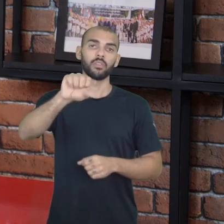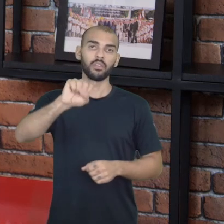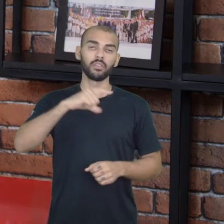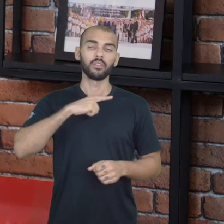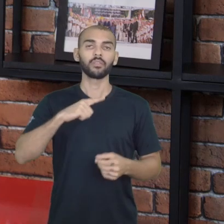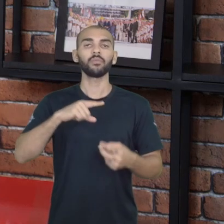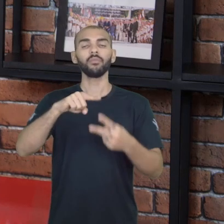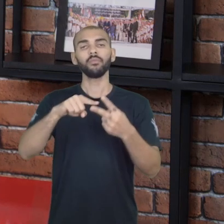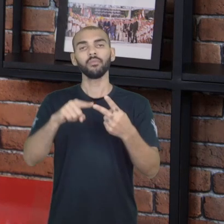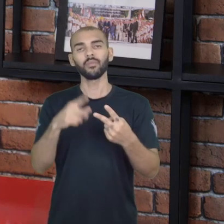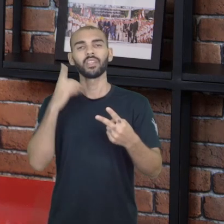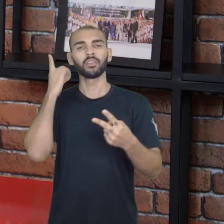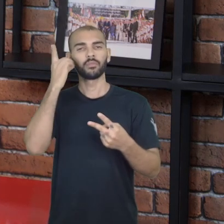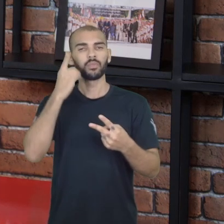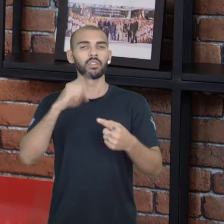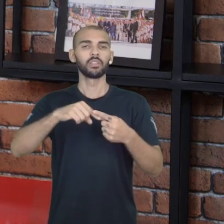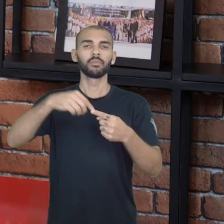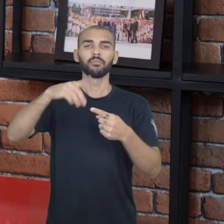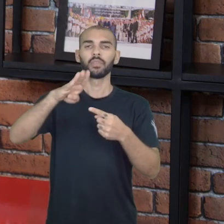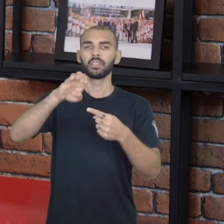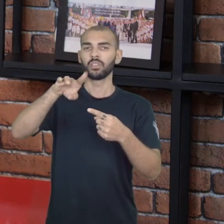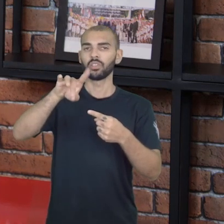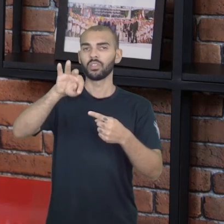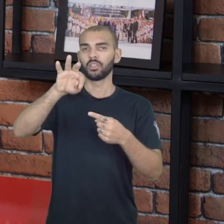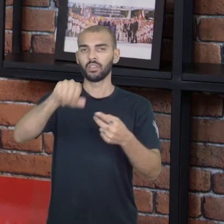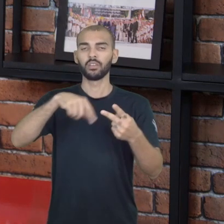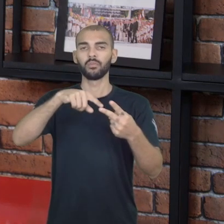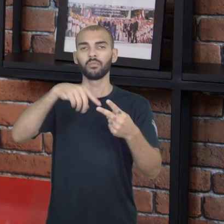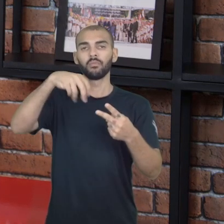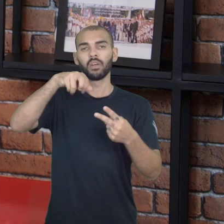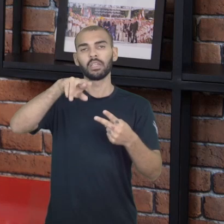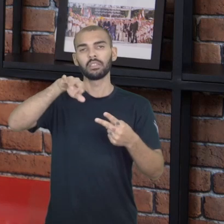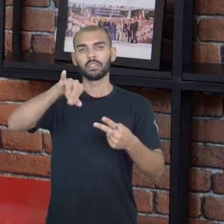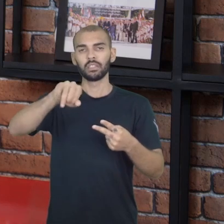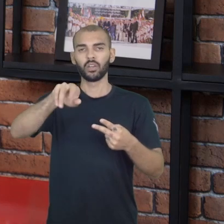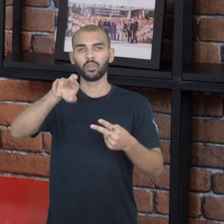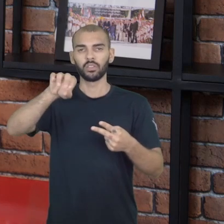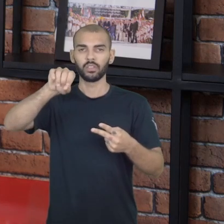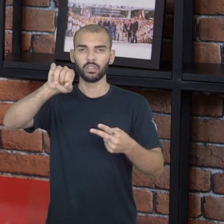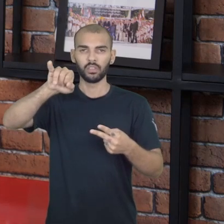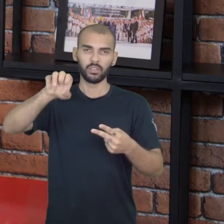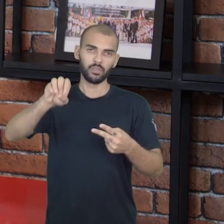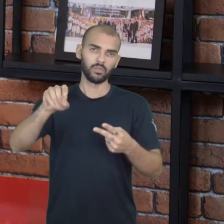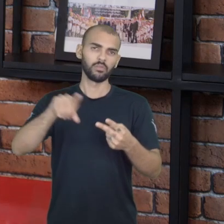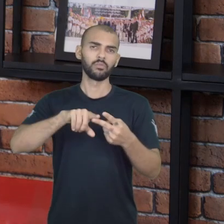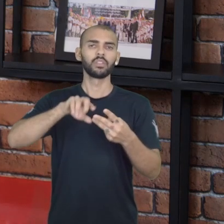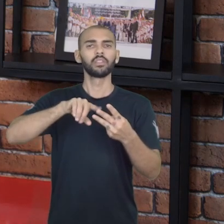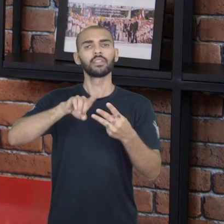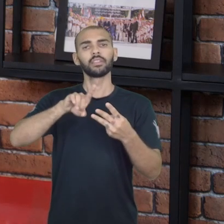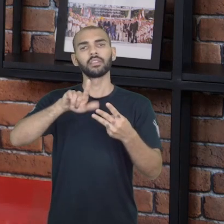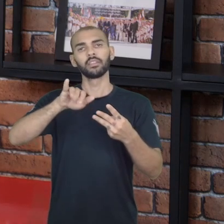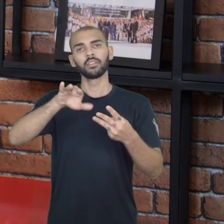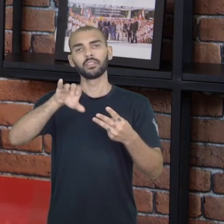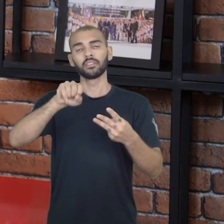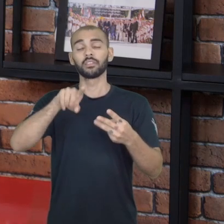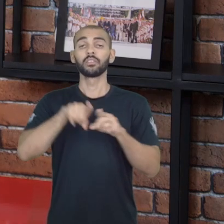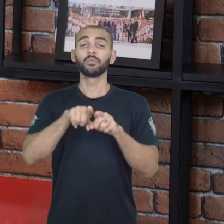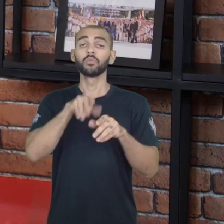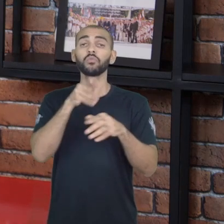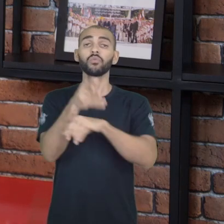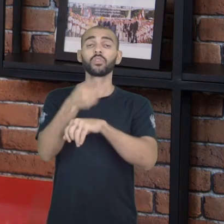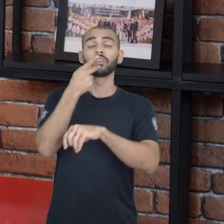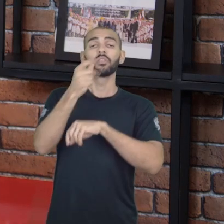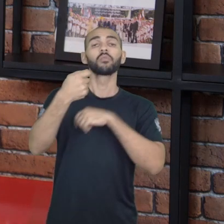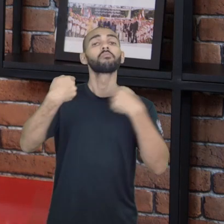PT, Benedita da Silva, Maria do Rosário e Gleisi Hoffmann, participaram da homenagem e afirmaram a necessidade de manter